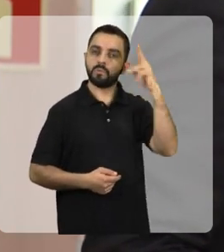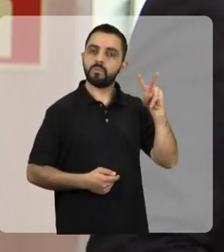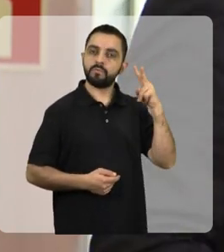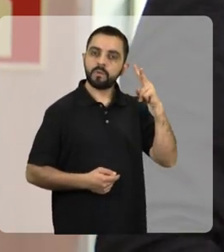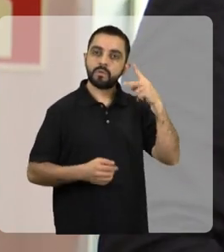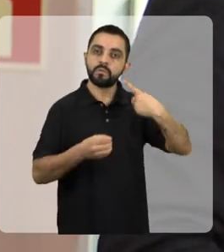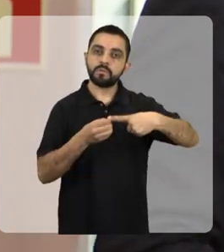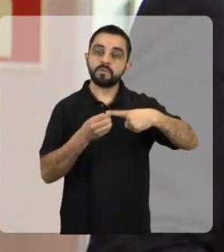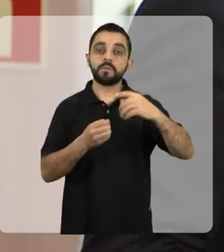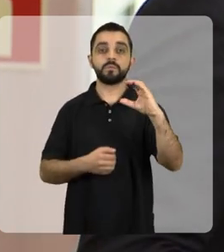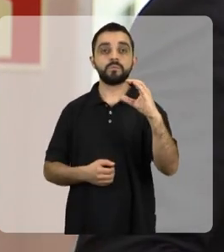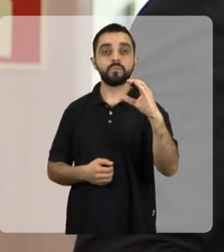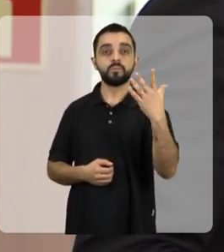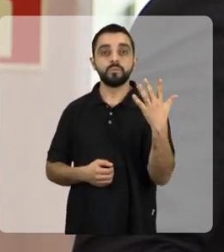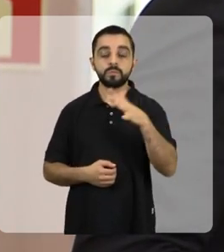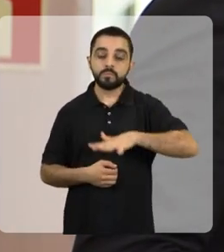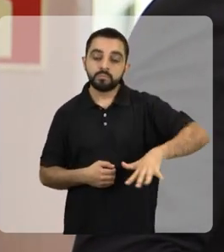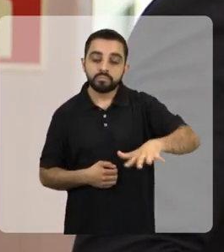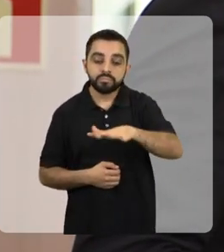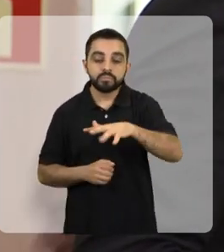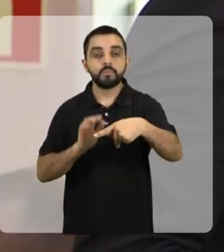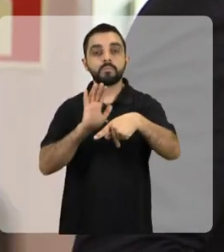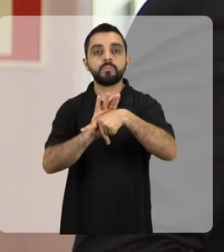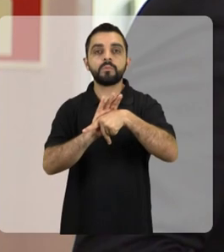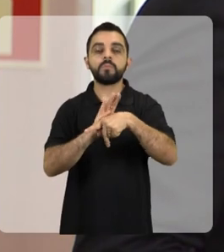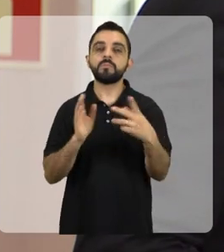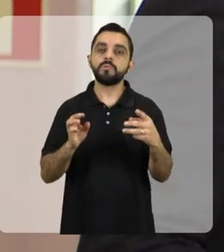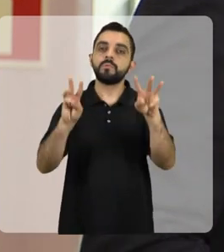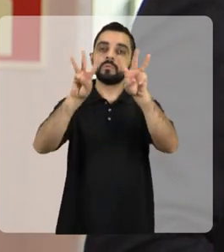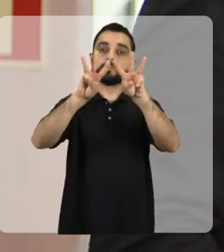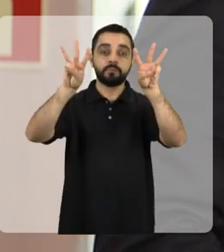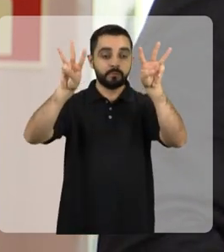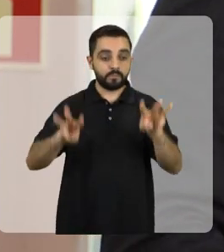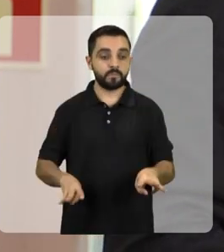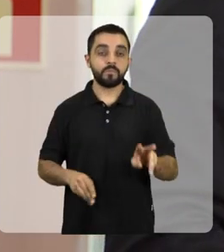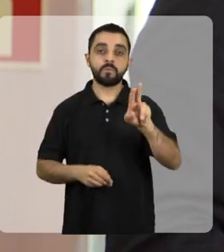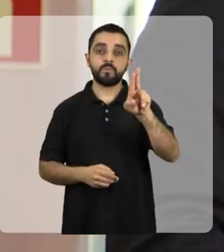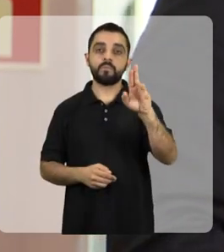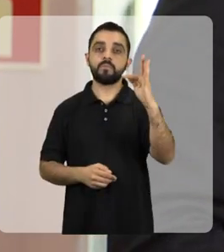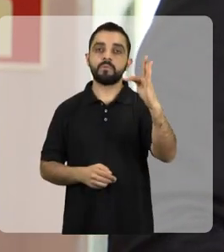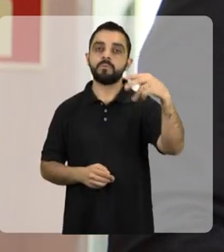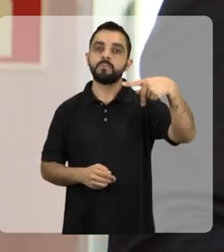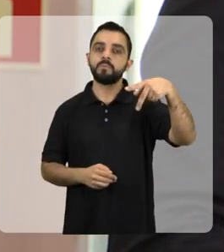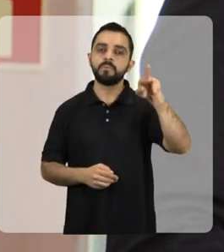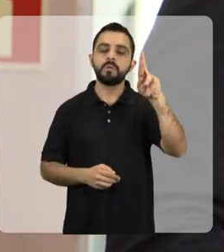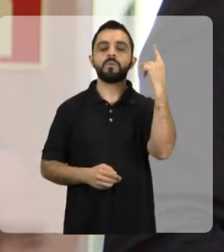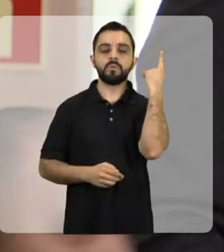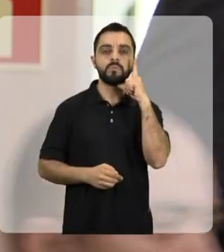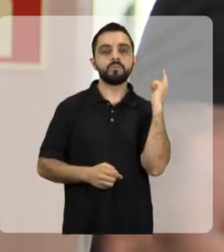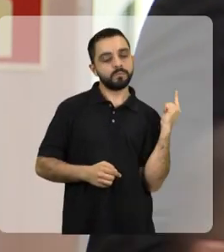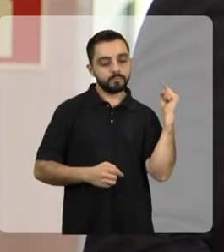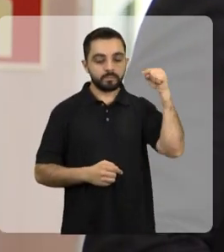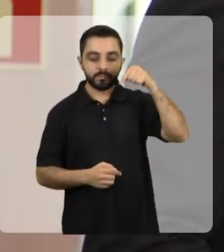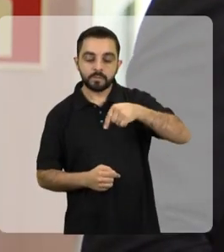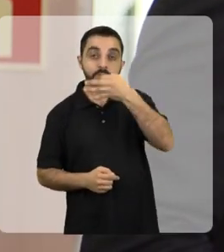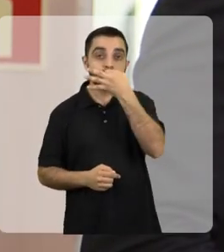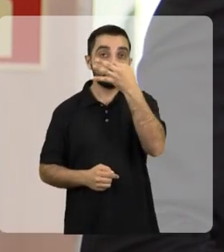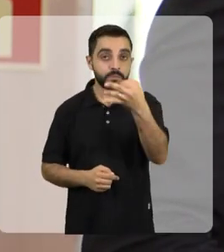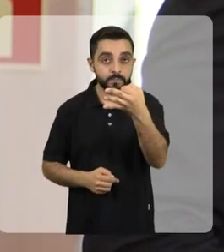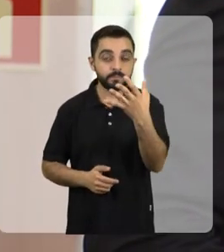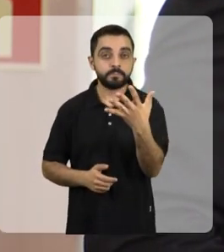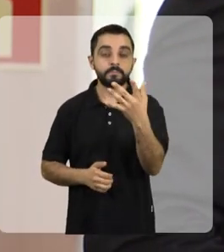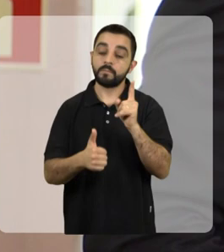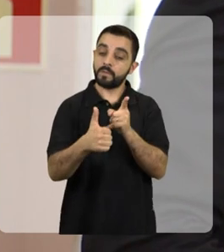Curitiba para que a Universidade Federal do Paraná tenha a voz para, em primeiro lugar,